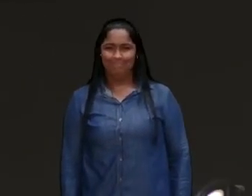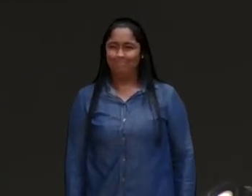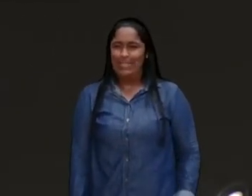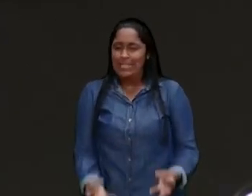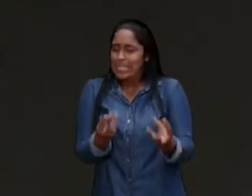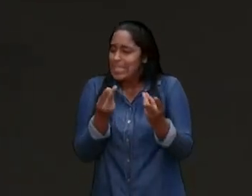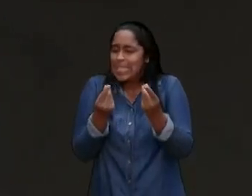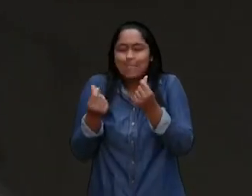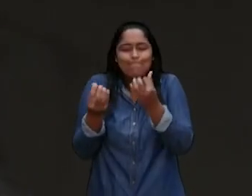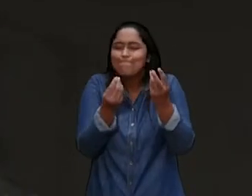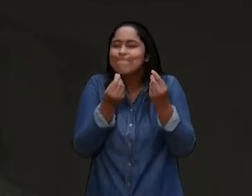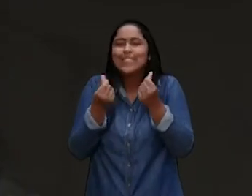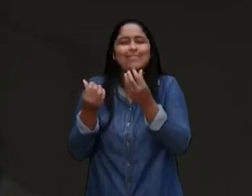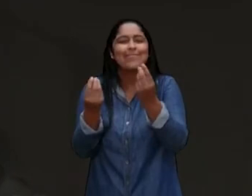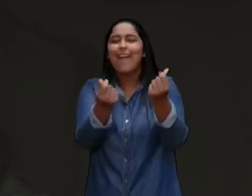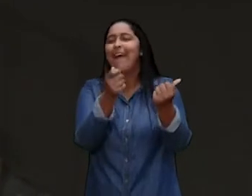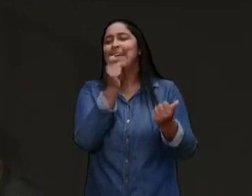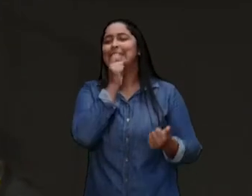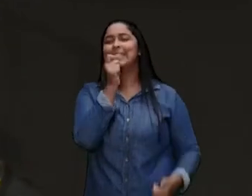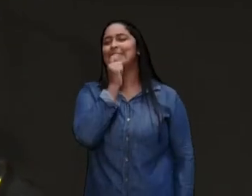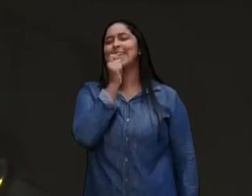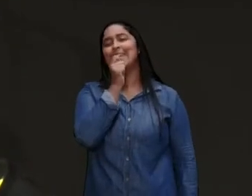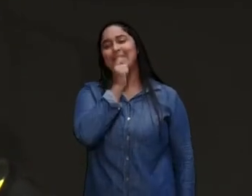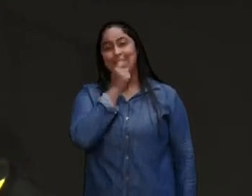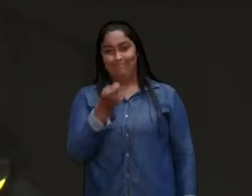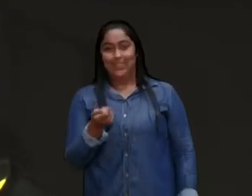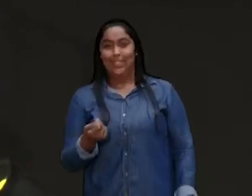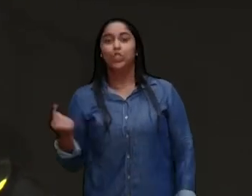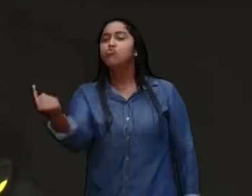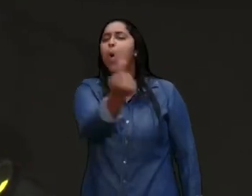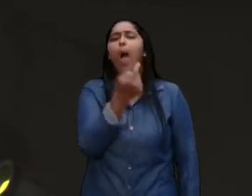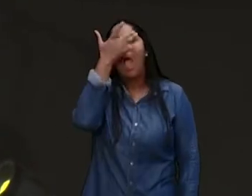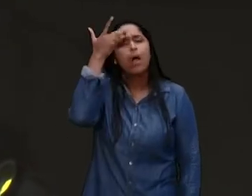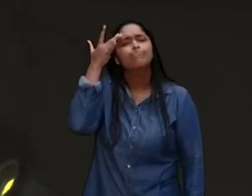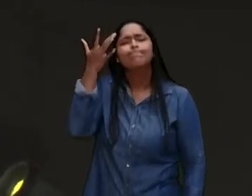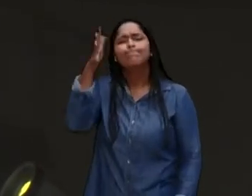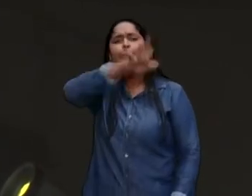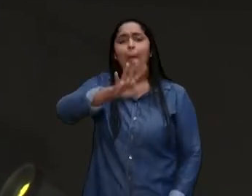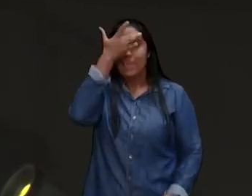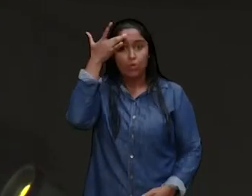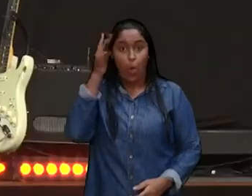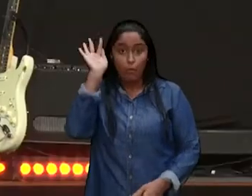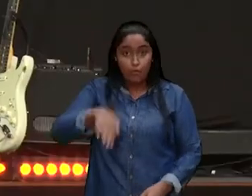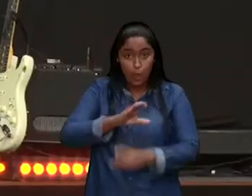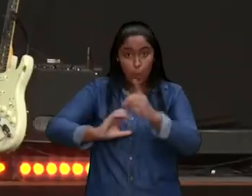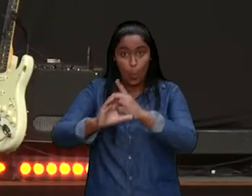dizendo eu quero Jesus a gente pegou a ficha encaminhou para você para sua célula ninguém ligou